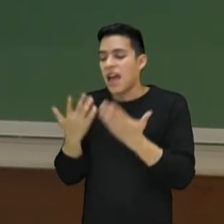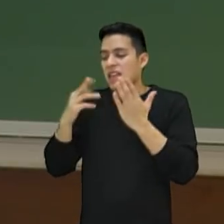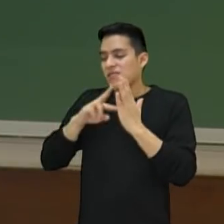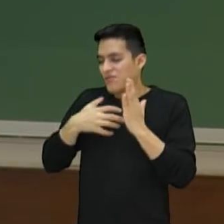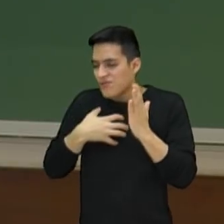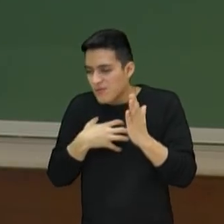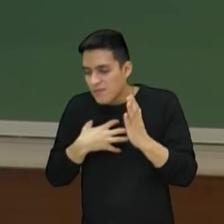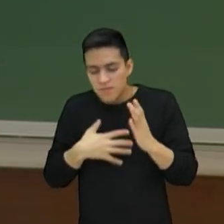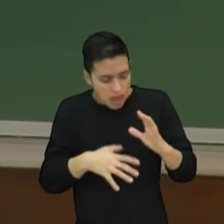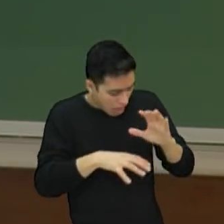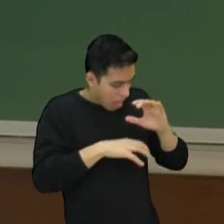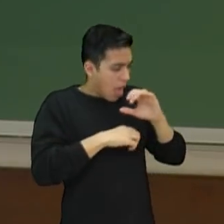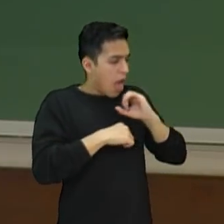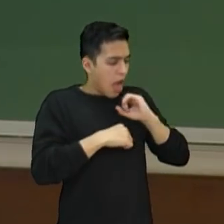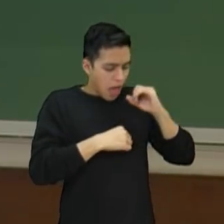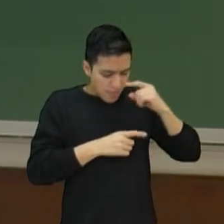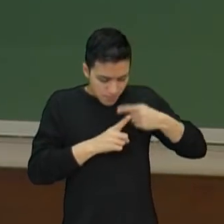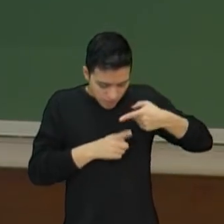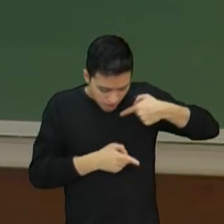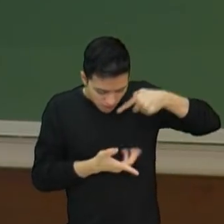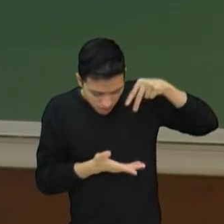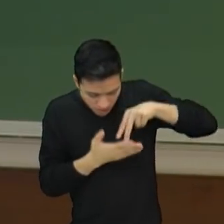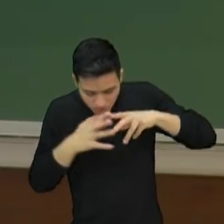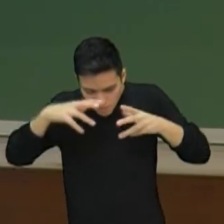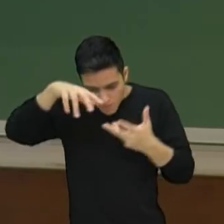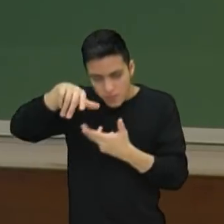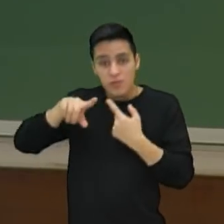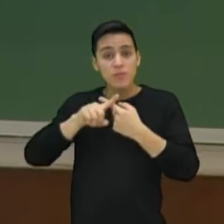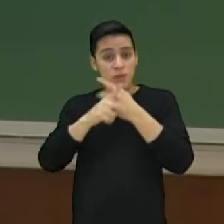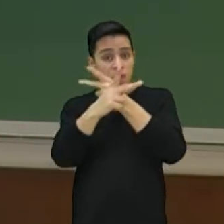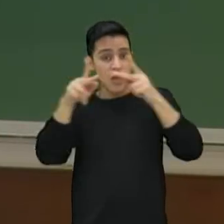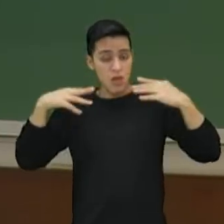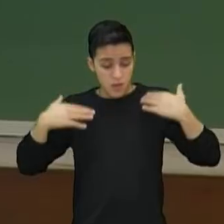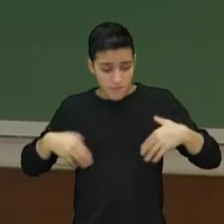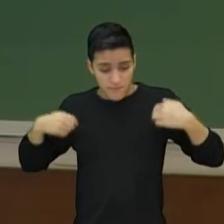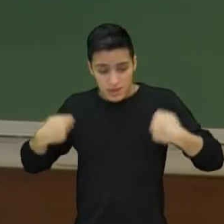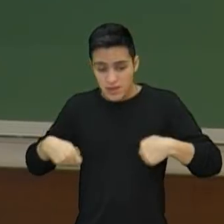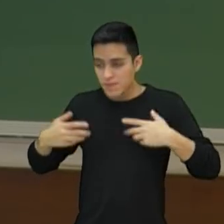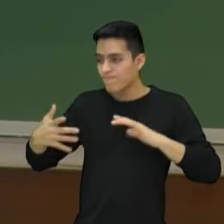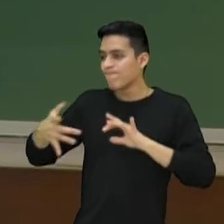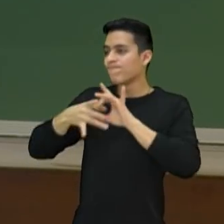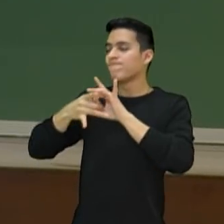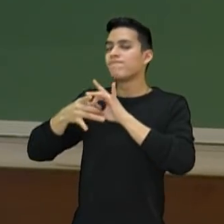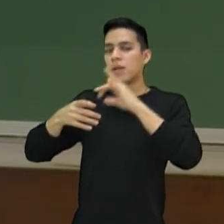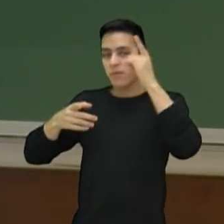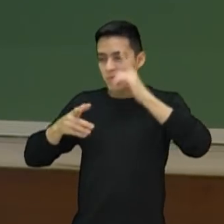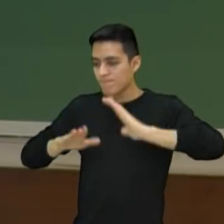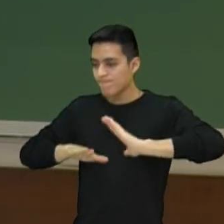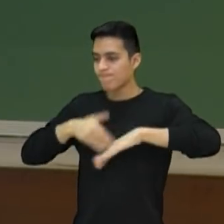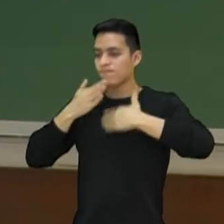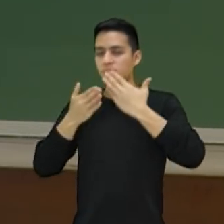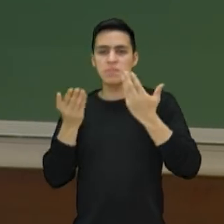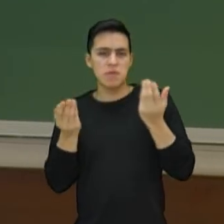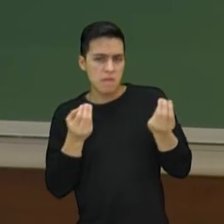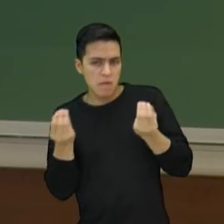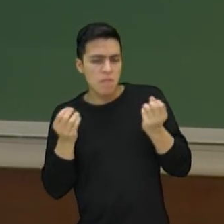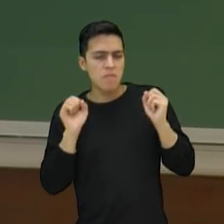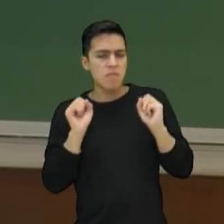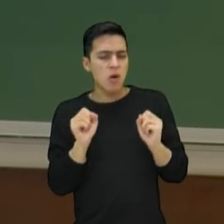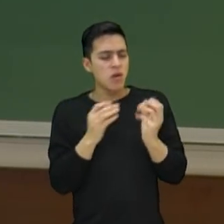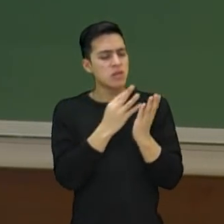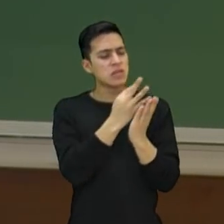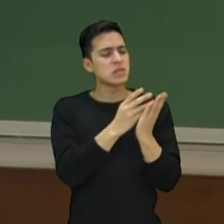ao nosso estar no mundo, nossos corpos precisam desse sentido para se realizar plenamente. Como é possível marcar a